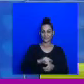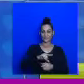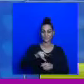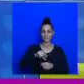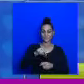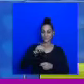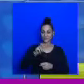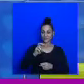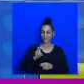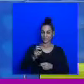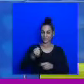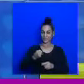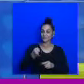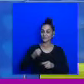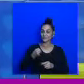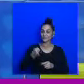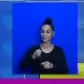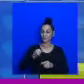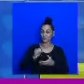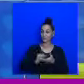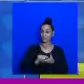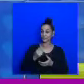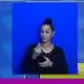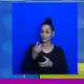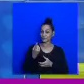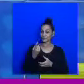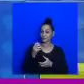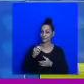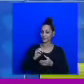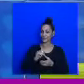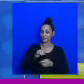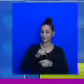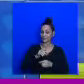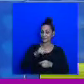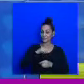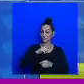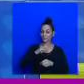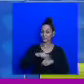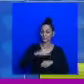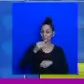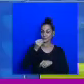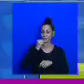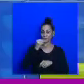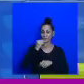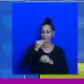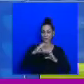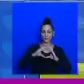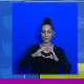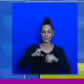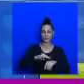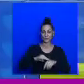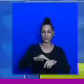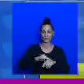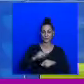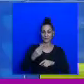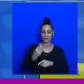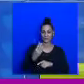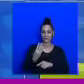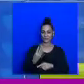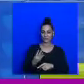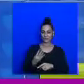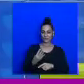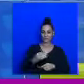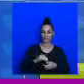Foram sorteados 5 números, faltam 10, você ainda tem muitas chances. Bola marrom número 24, marrom